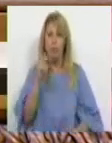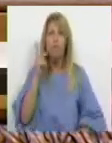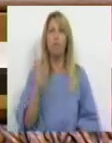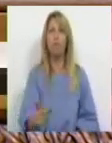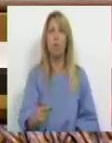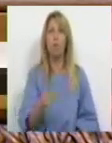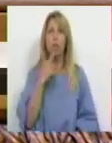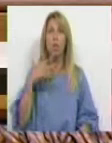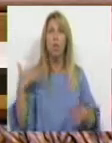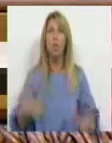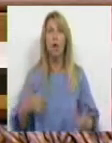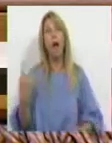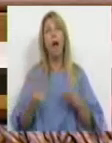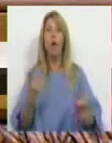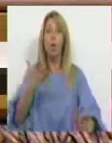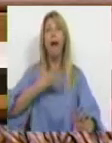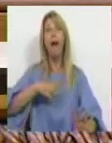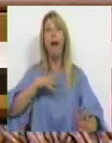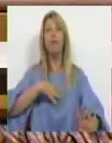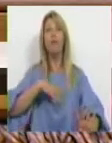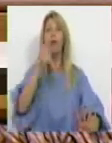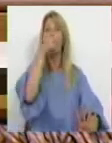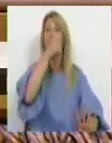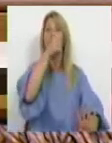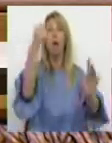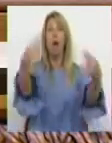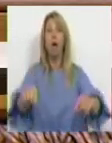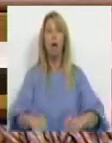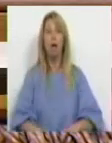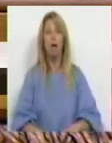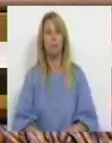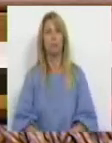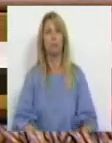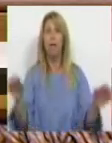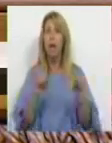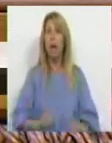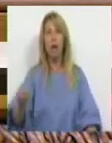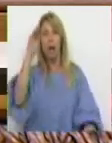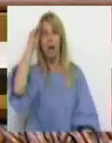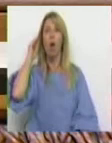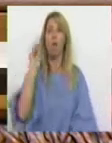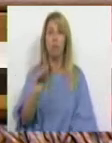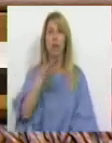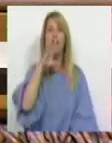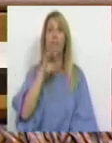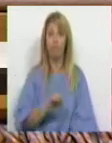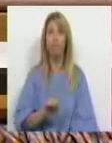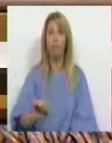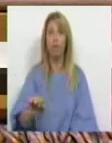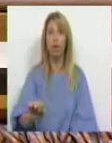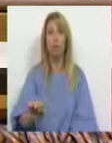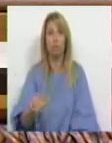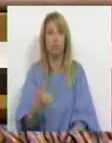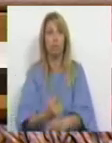violência que alguns querem que seja lúdica. Ninguém aconselharia os seus filhos, por maior